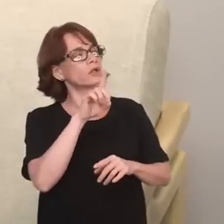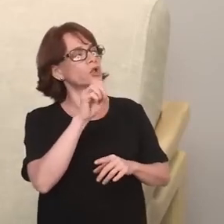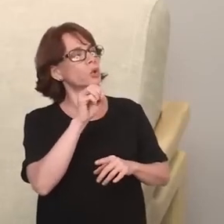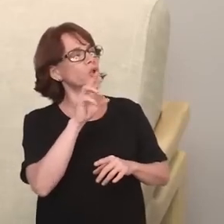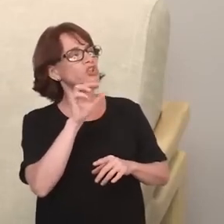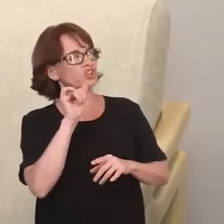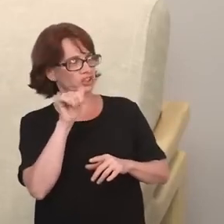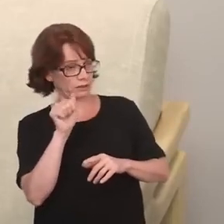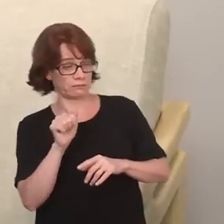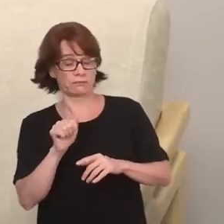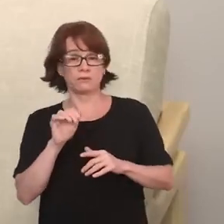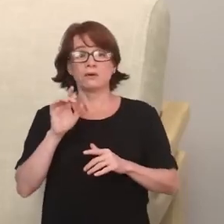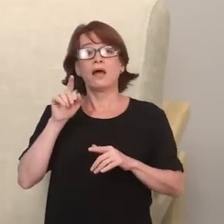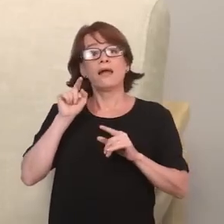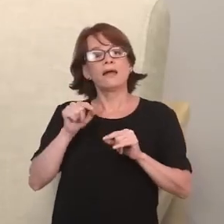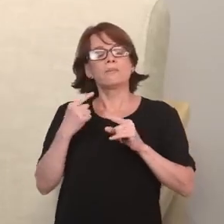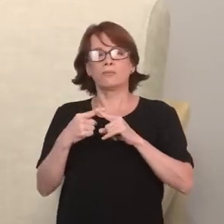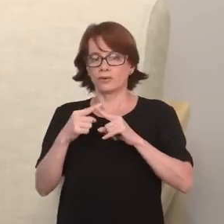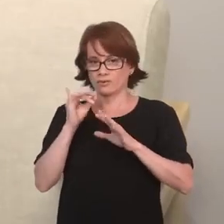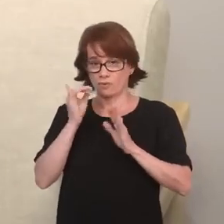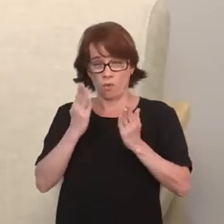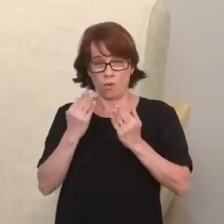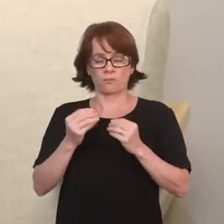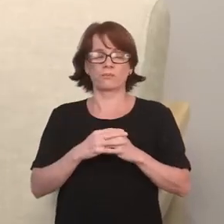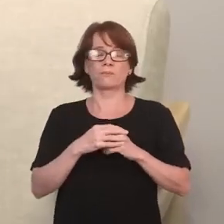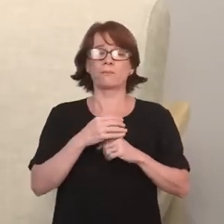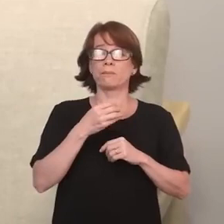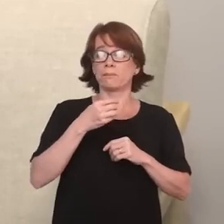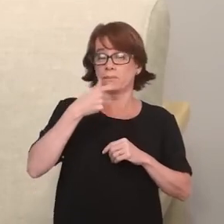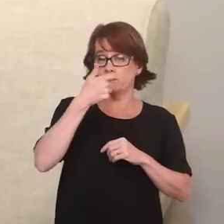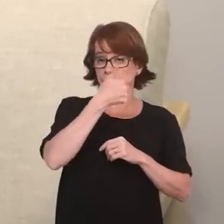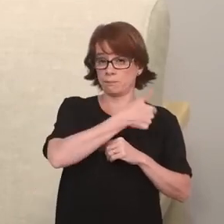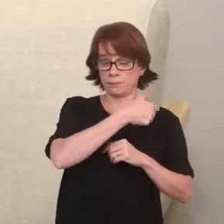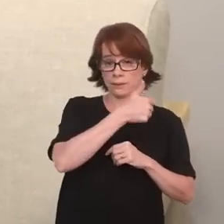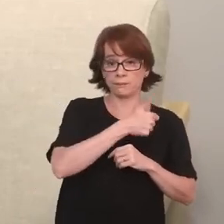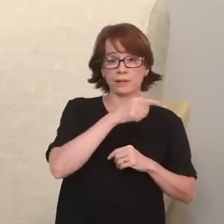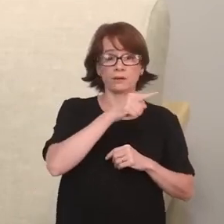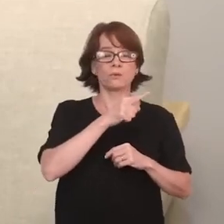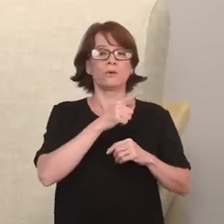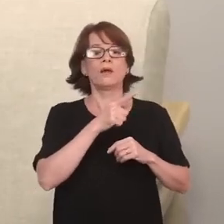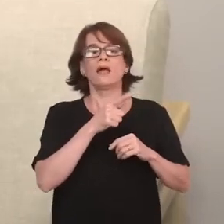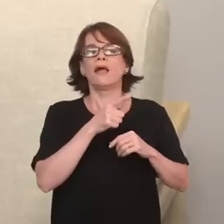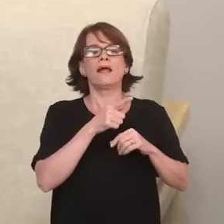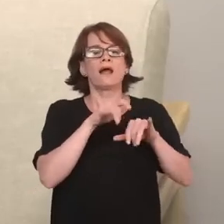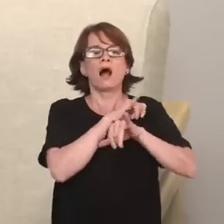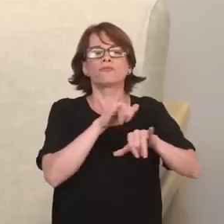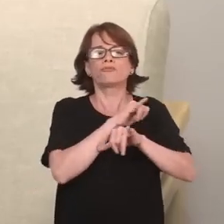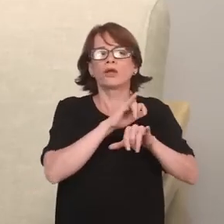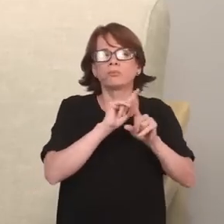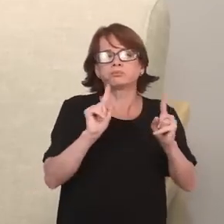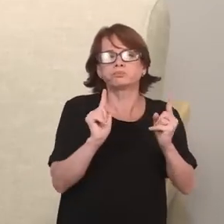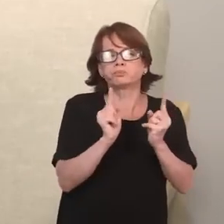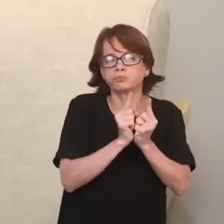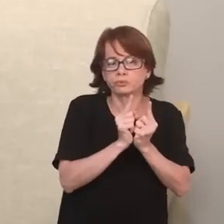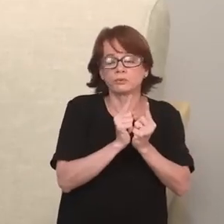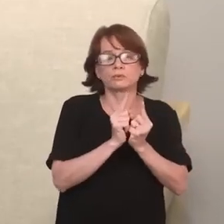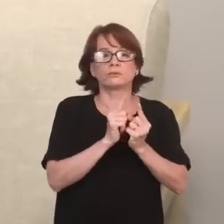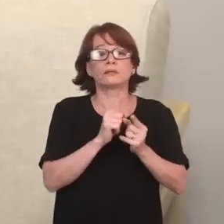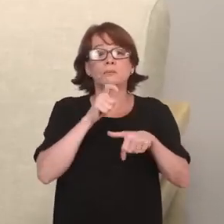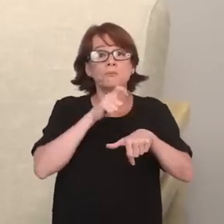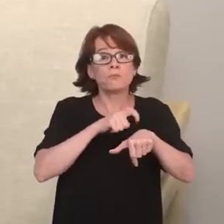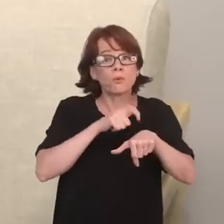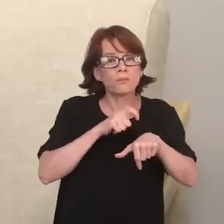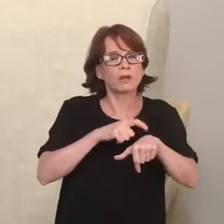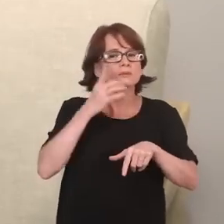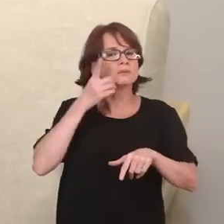tem o expediente, os breves comunicados, né? Que é a hora que os deputados sobem na tribuna para falar,